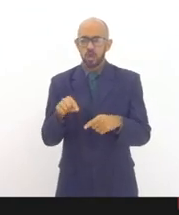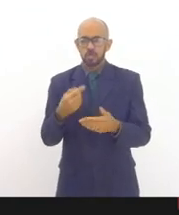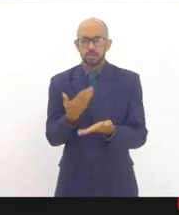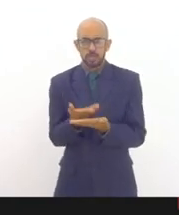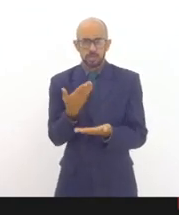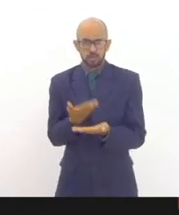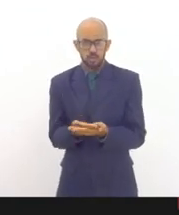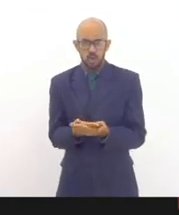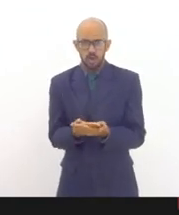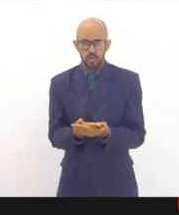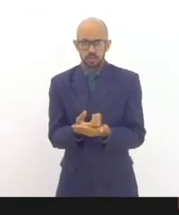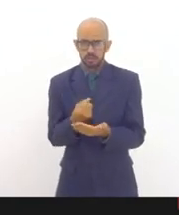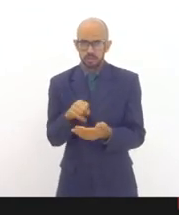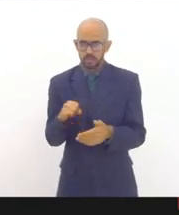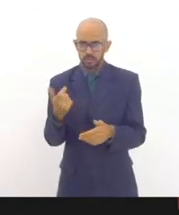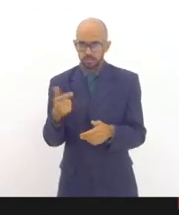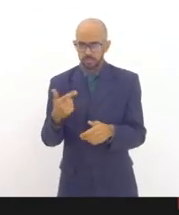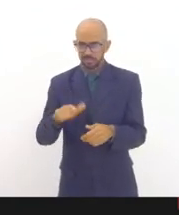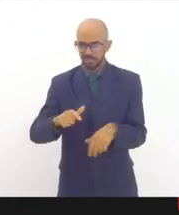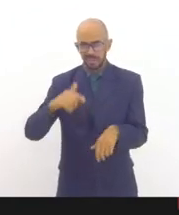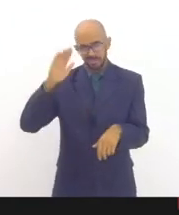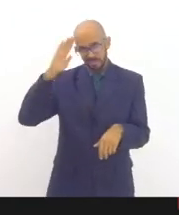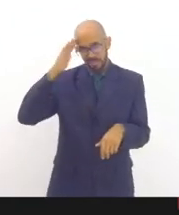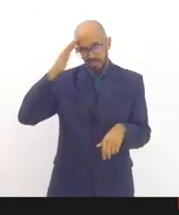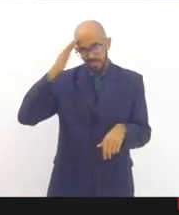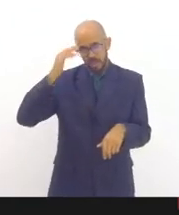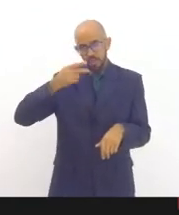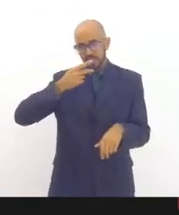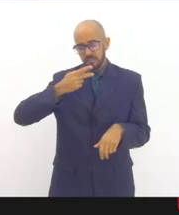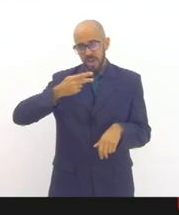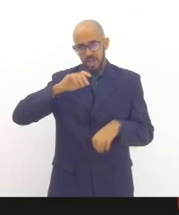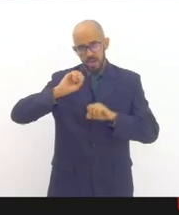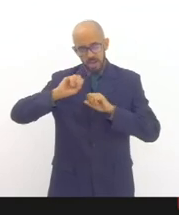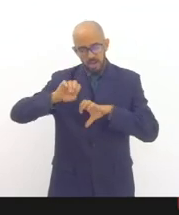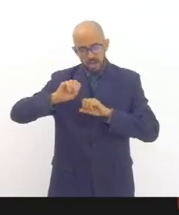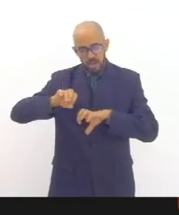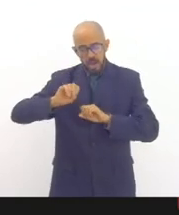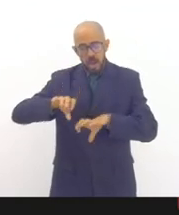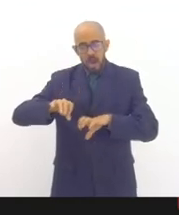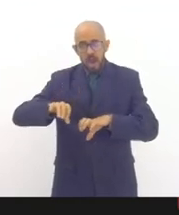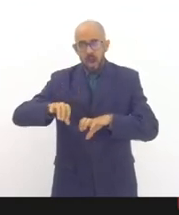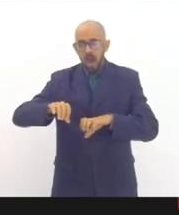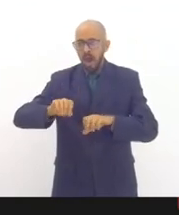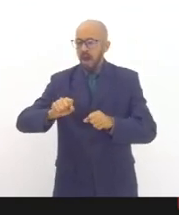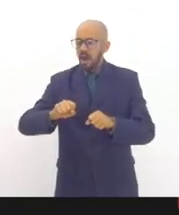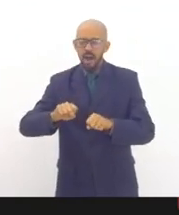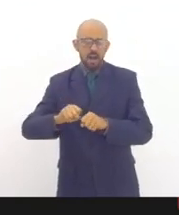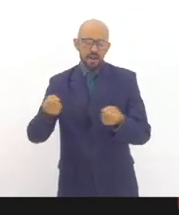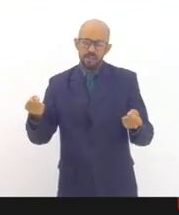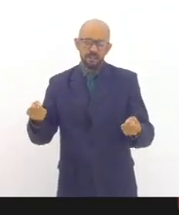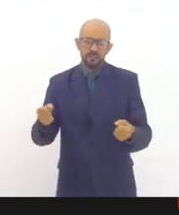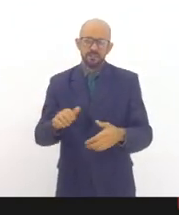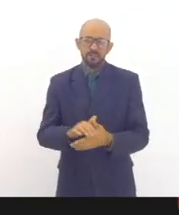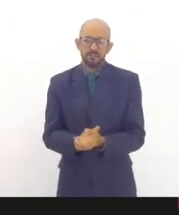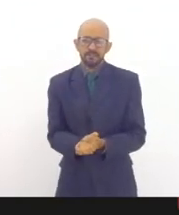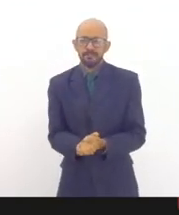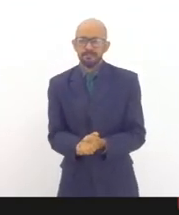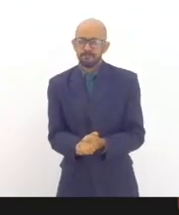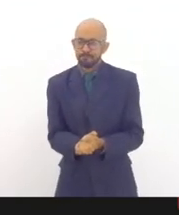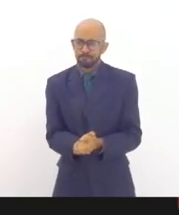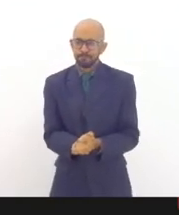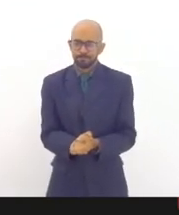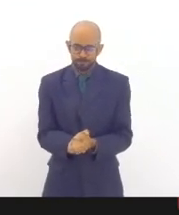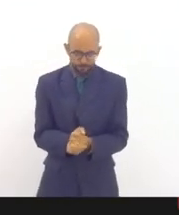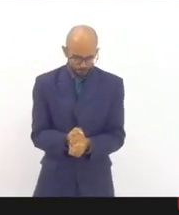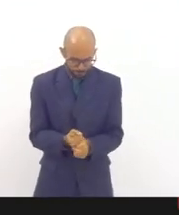a possibilidade de compreender aquilo que está sendo ensinado é praticamente nulo. Então, nós